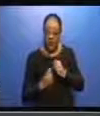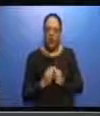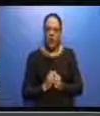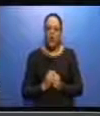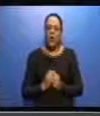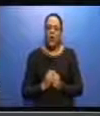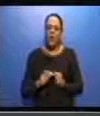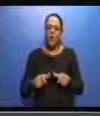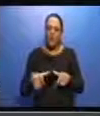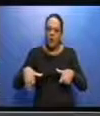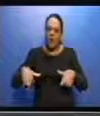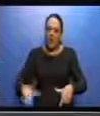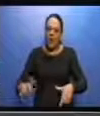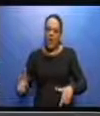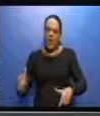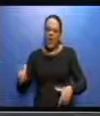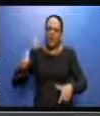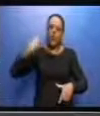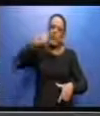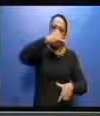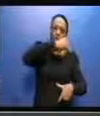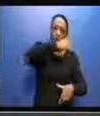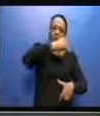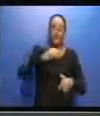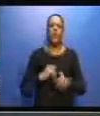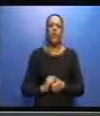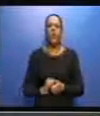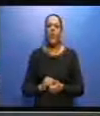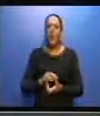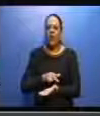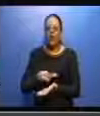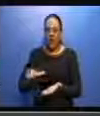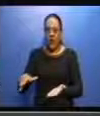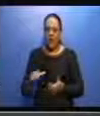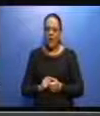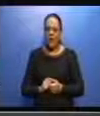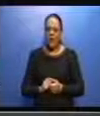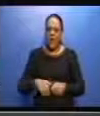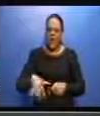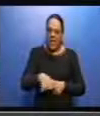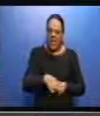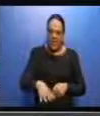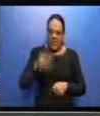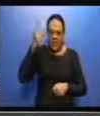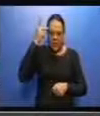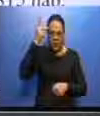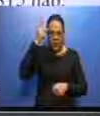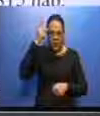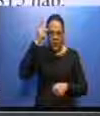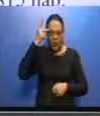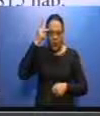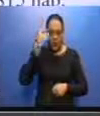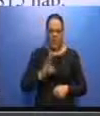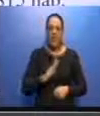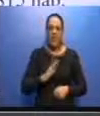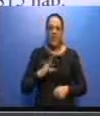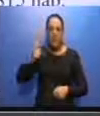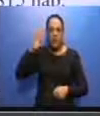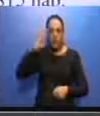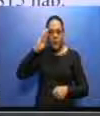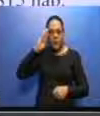principalmente aqui da da capital né da cidade de são paulo que é a cidade núcleo aí da região metropolitana de são paulo